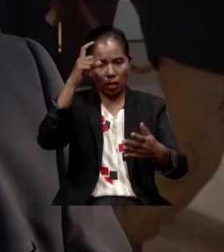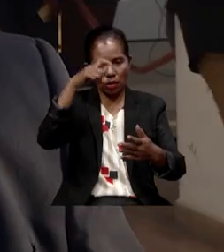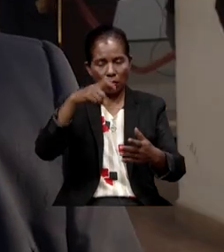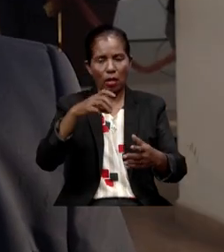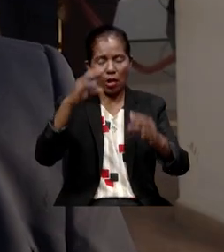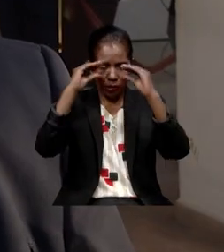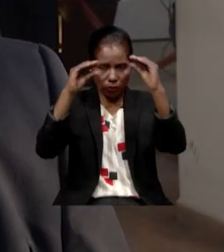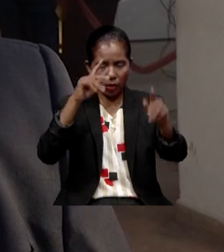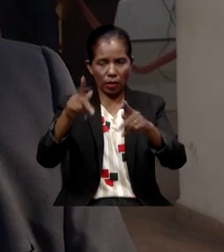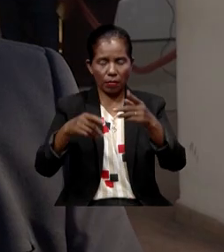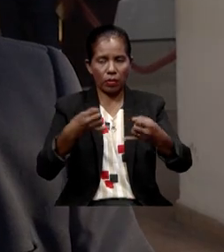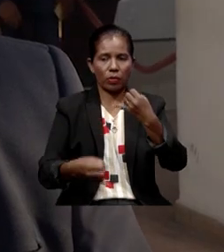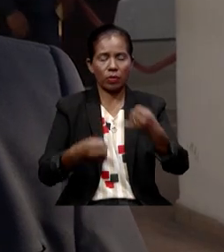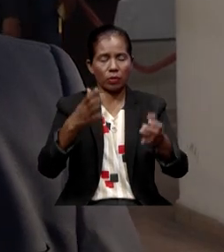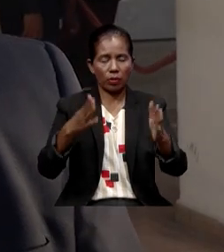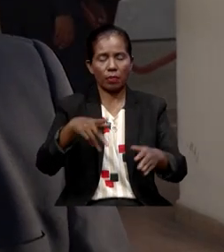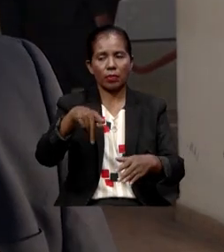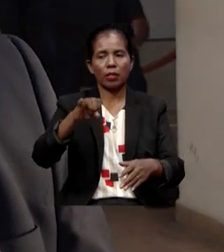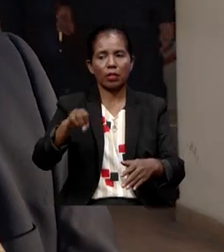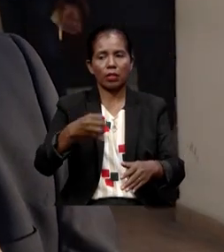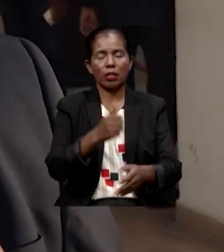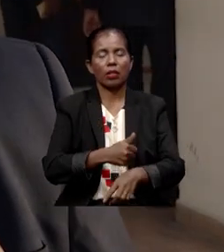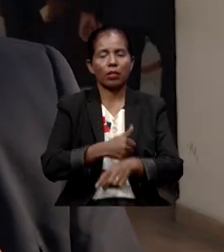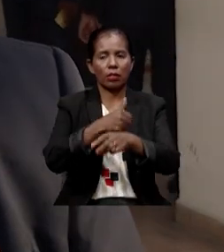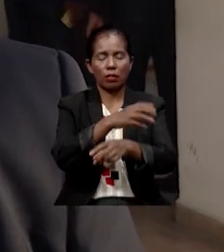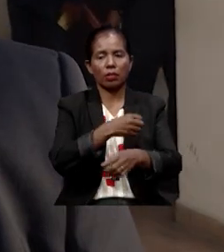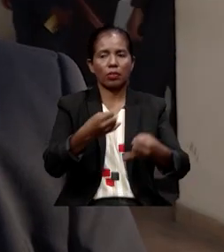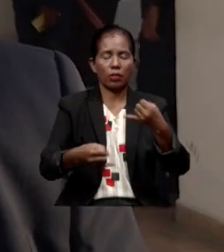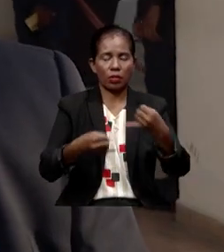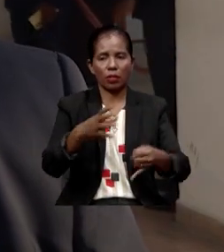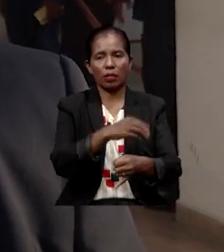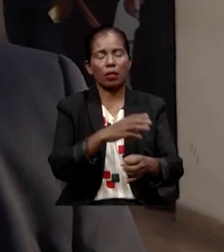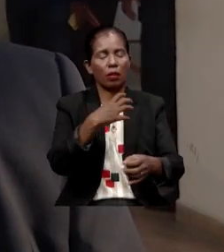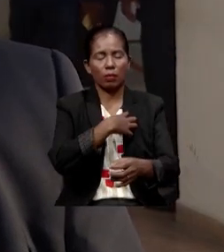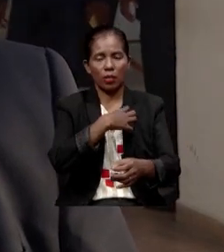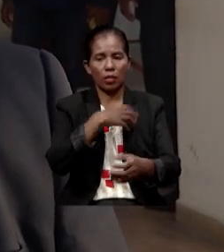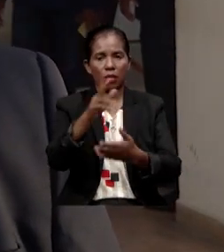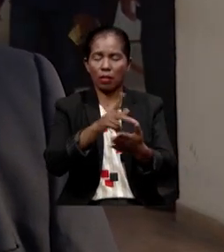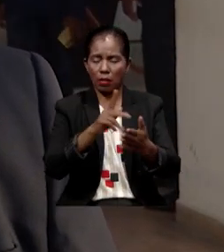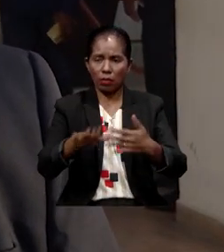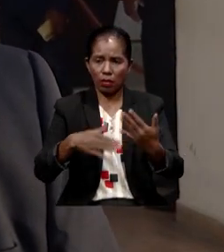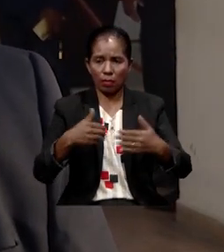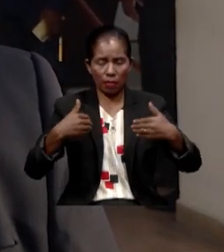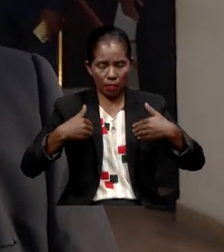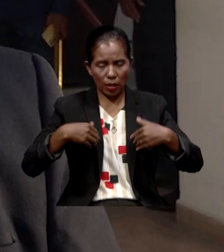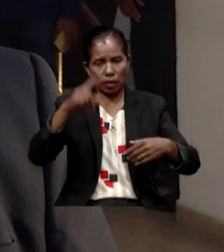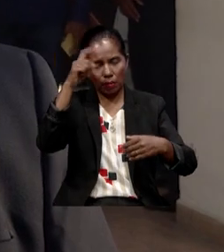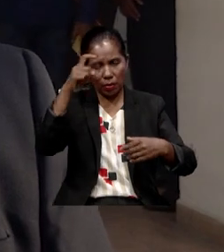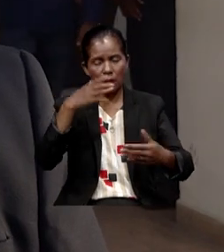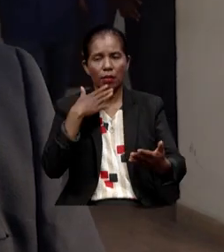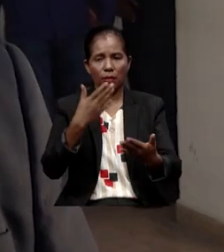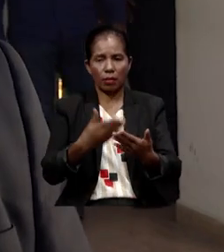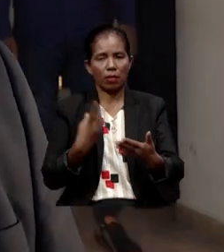tabela juízes, procuradores, advogados, oficiais de justiça, órgão polícia criminal se nema. Bela e a qualificação ainda que as.